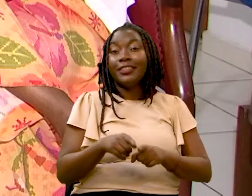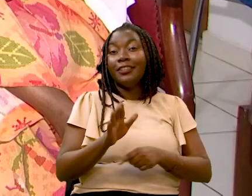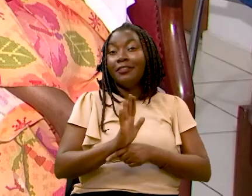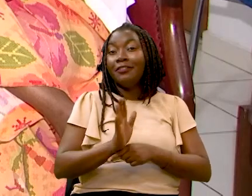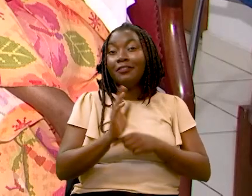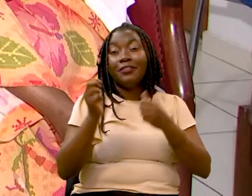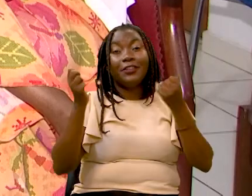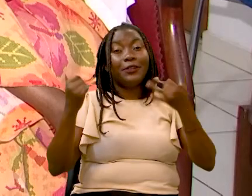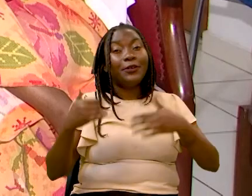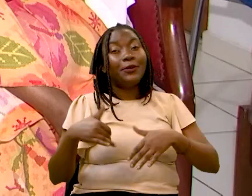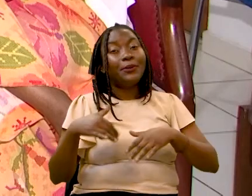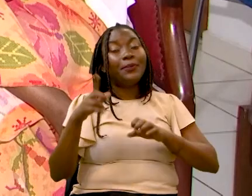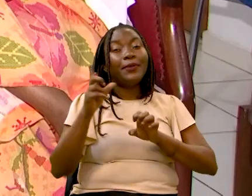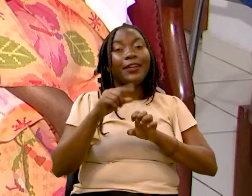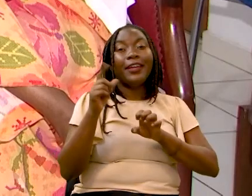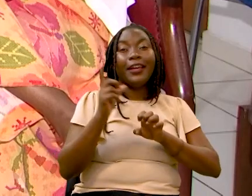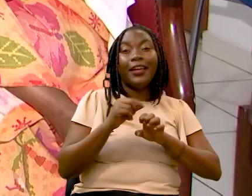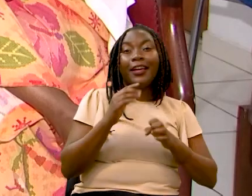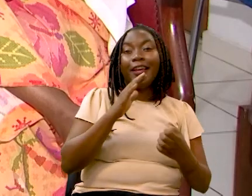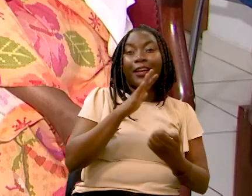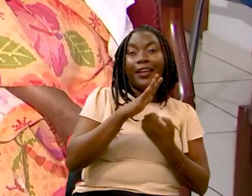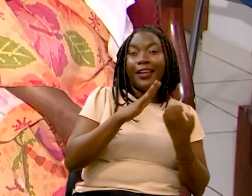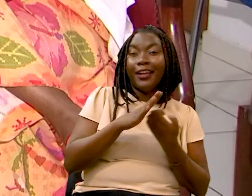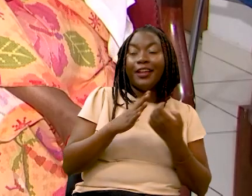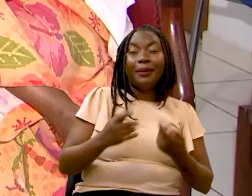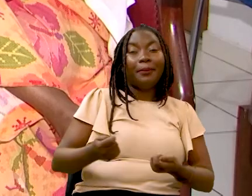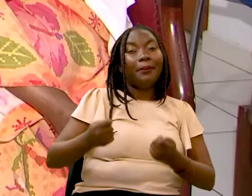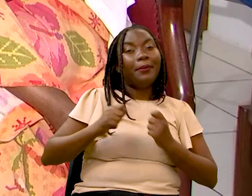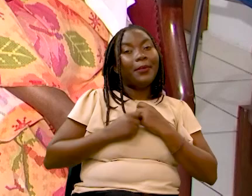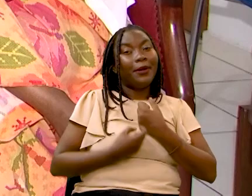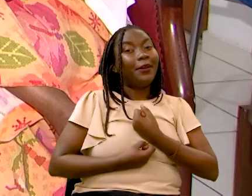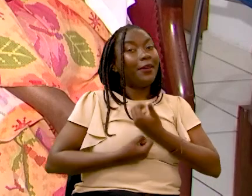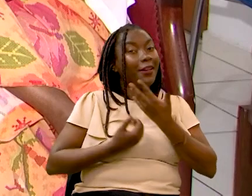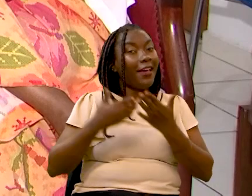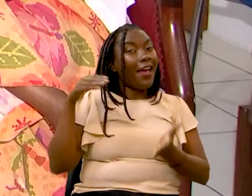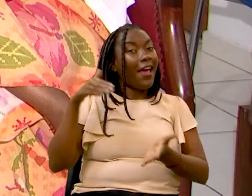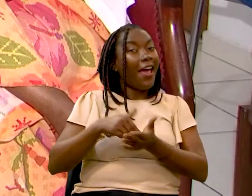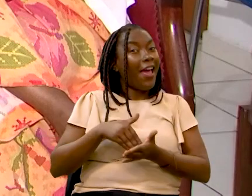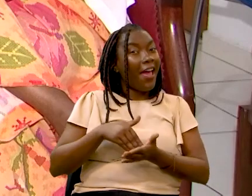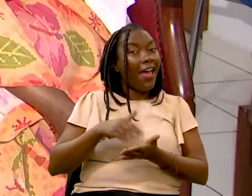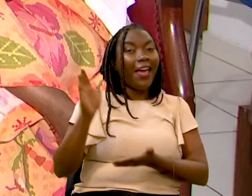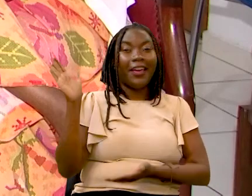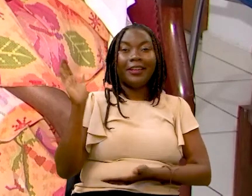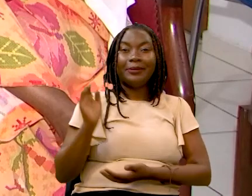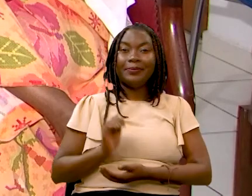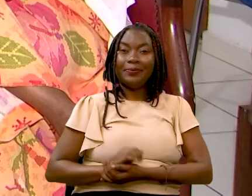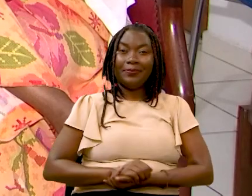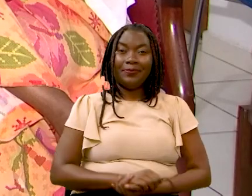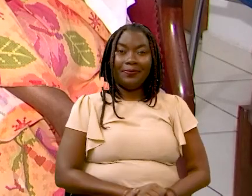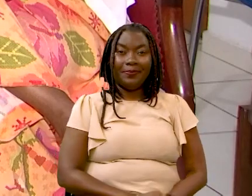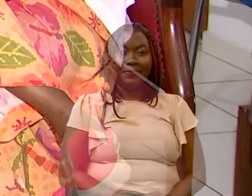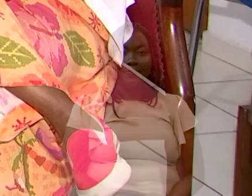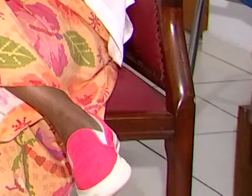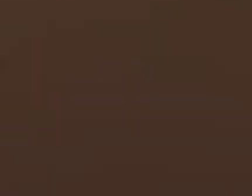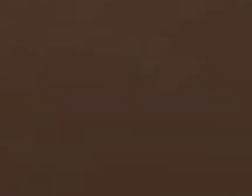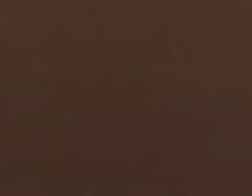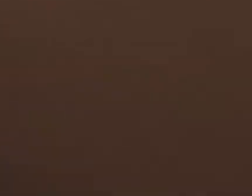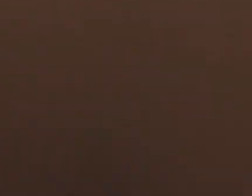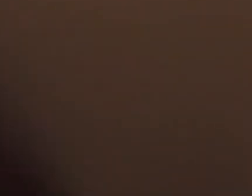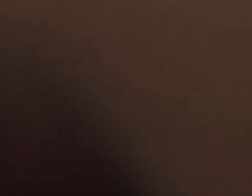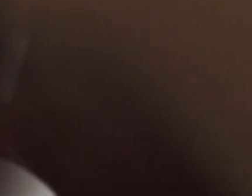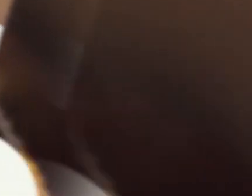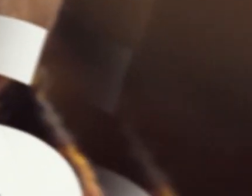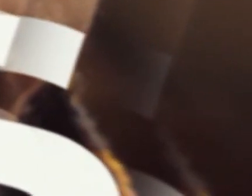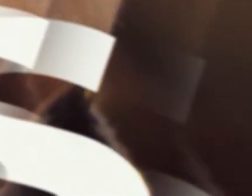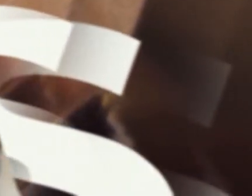com as dicas de livros e também um filme sobre empreendedorismo para inspirar você. Até já!